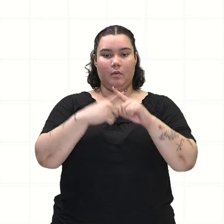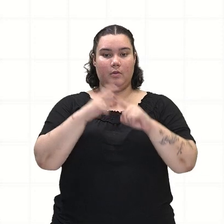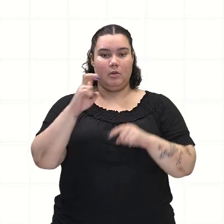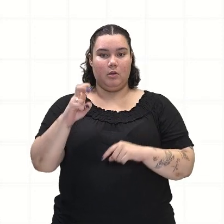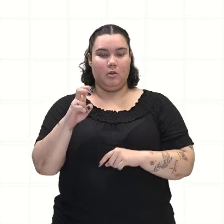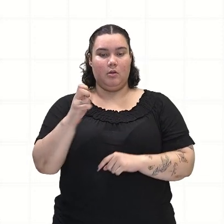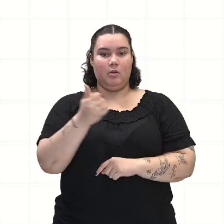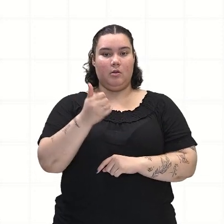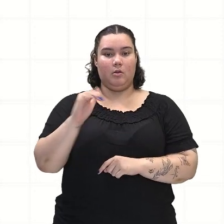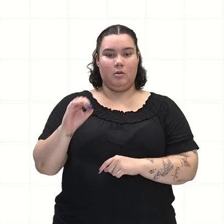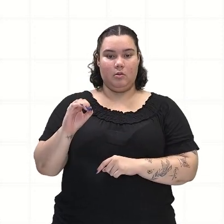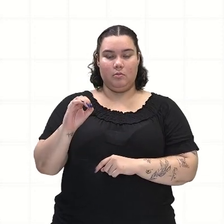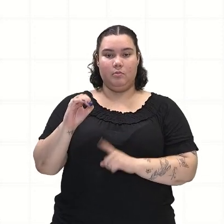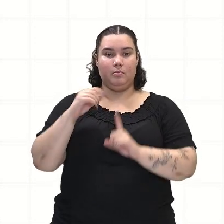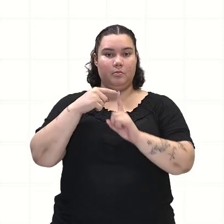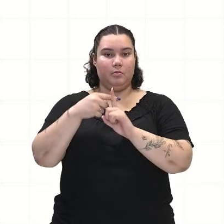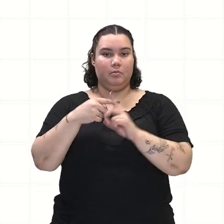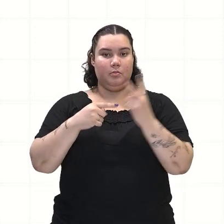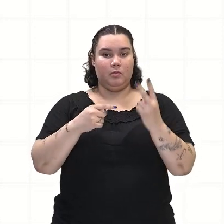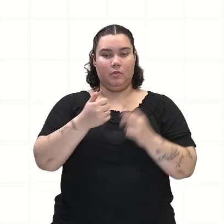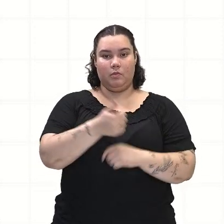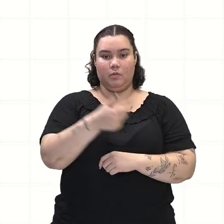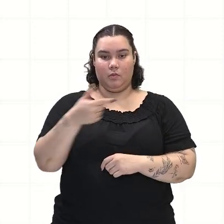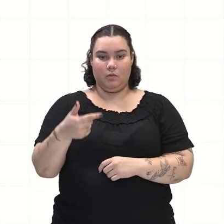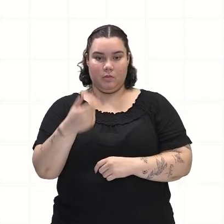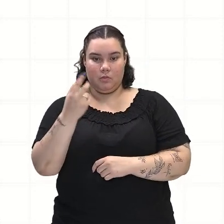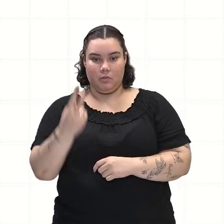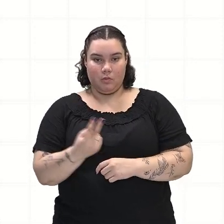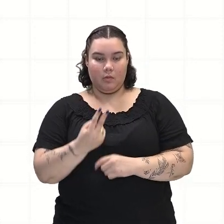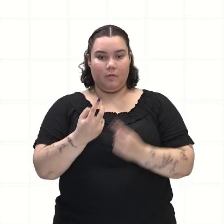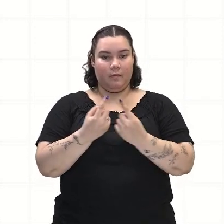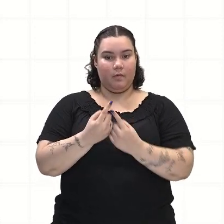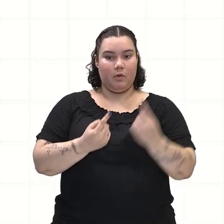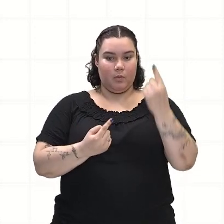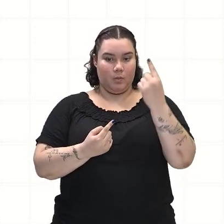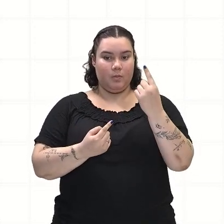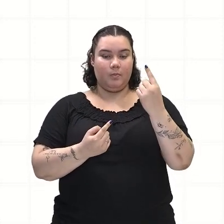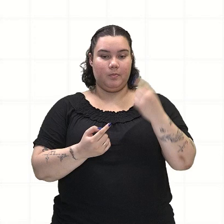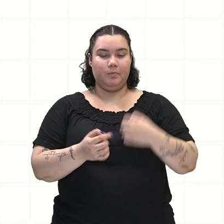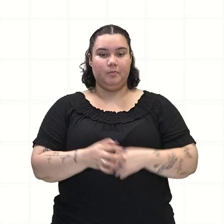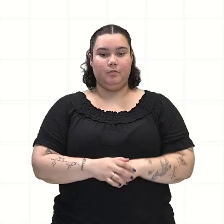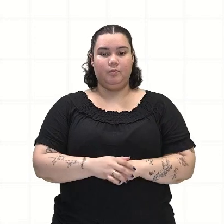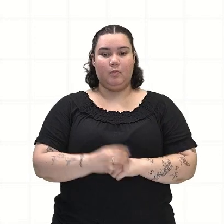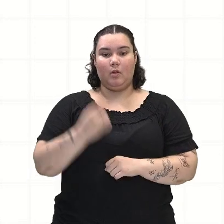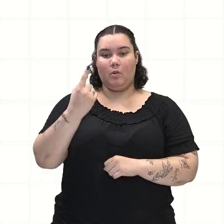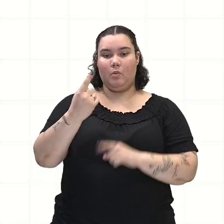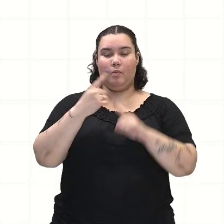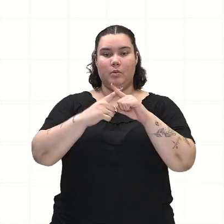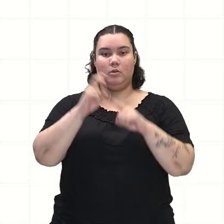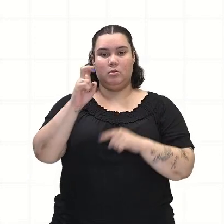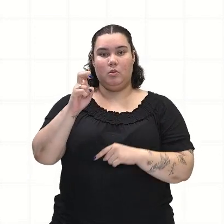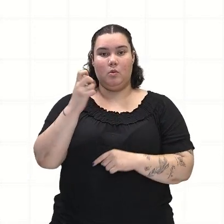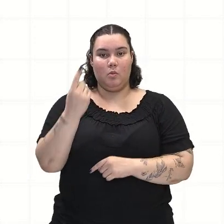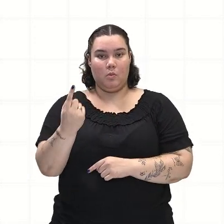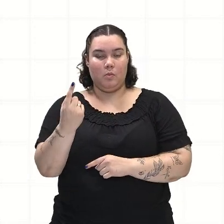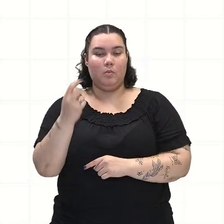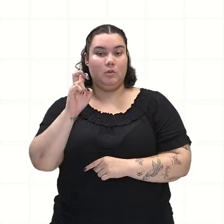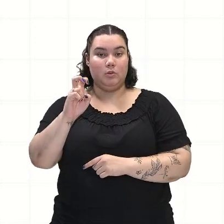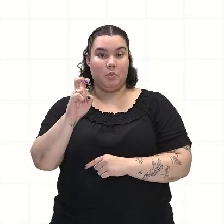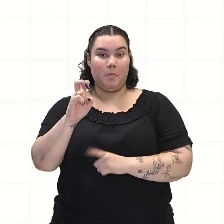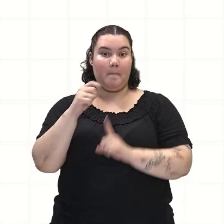5, 10, com 2, 12, sobe 1. E 1 vezes 5,